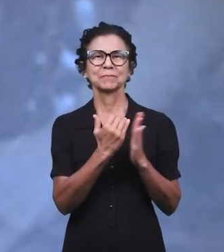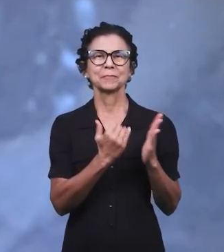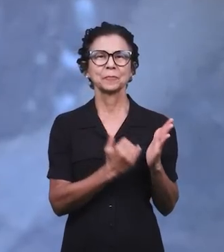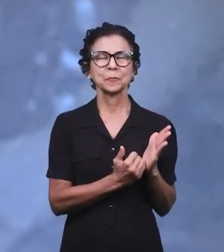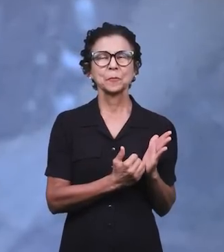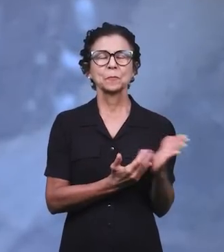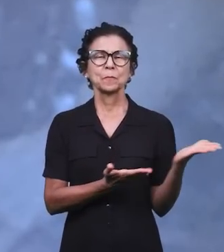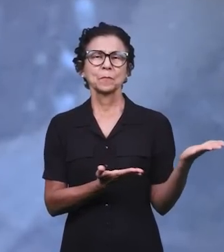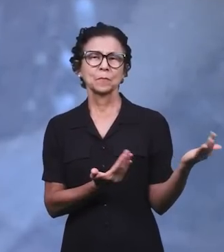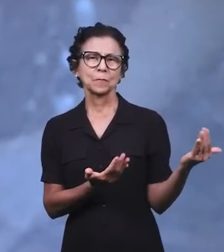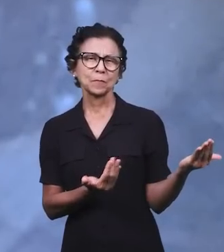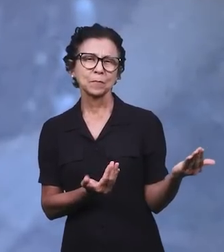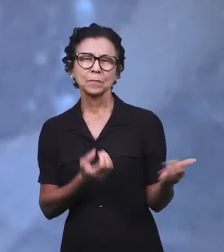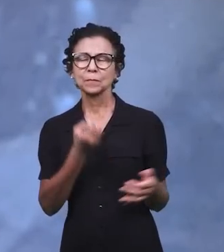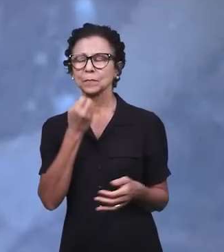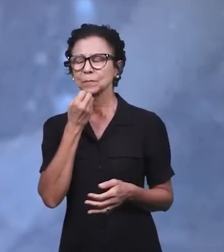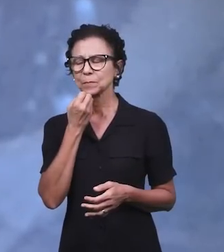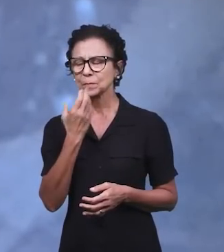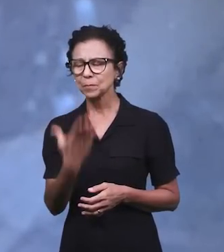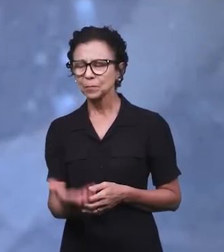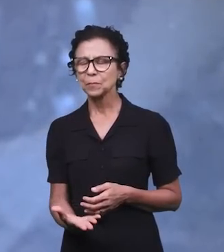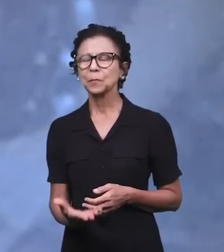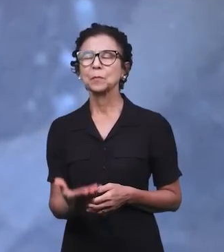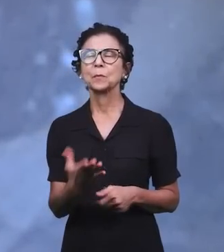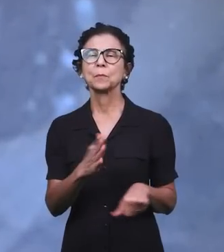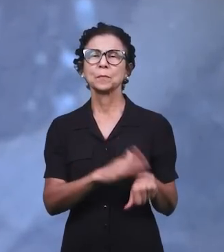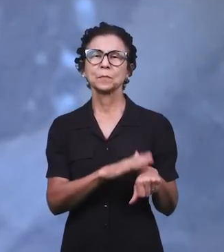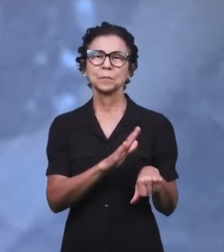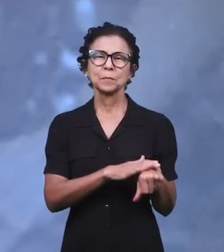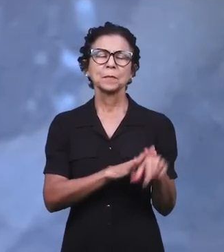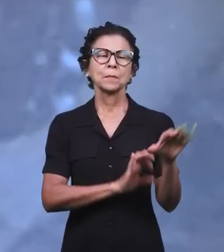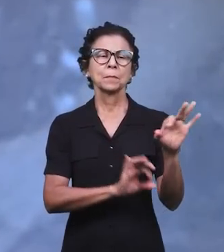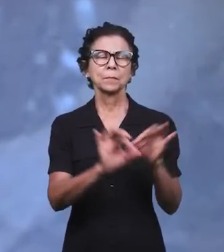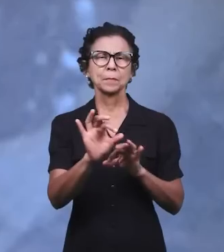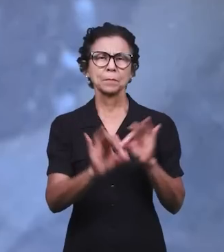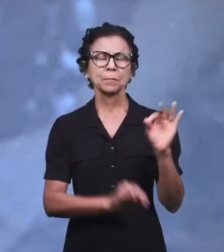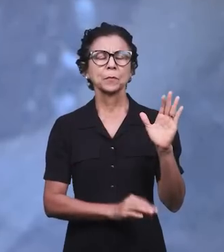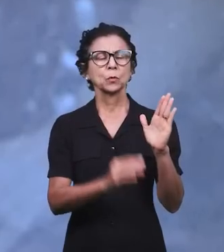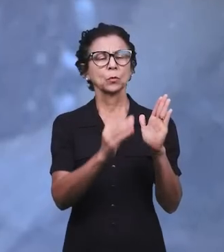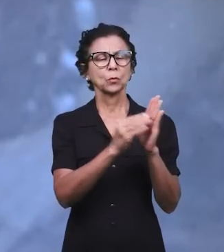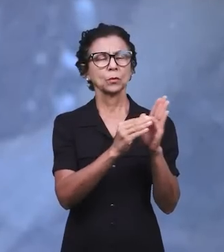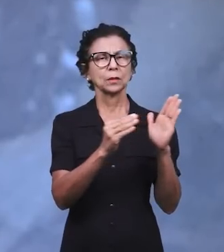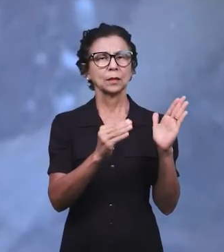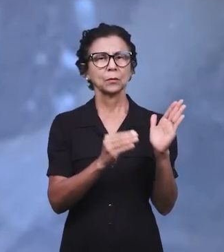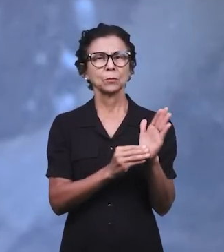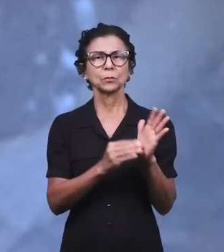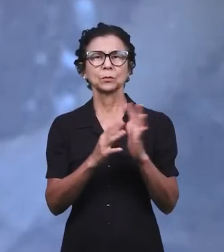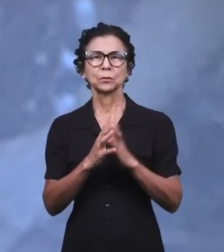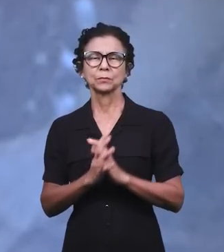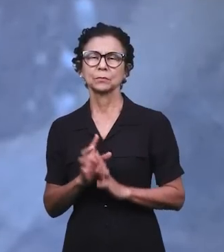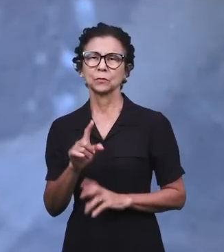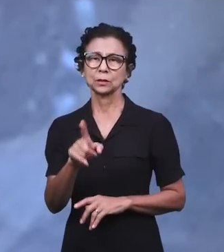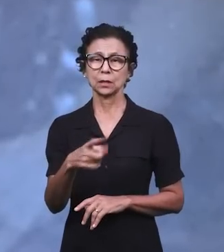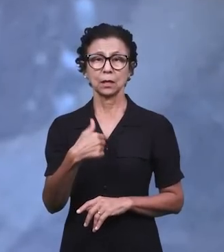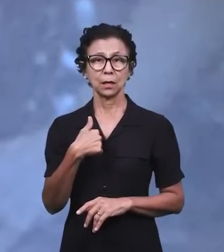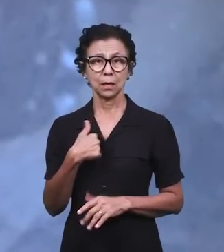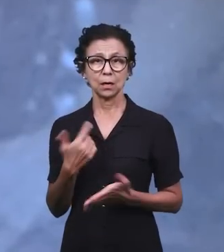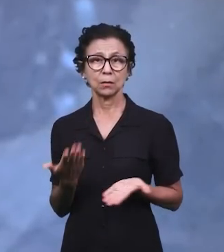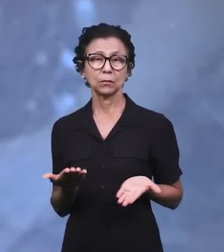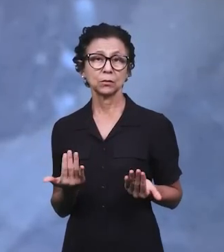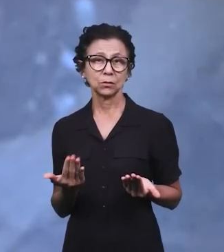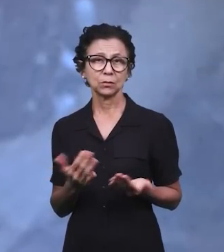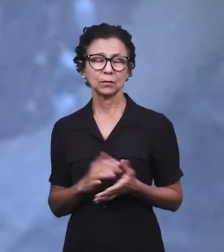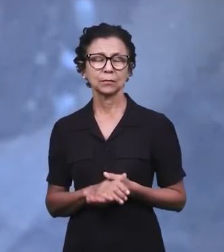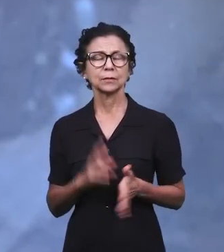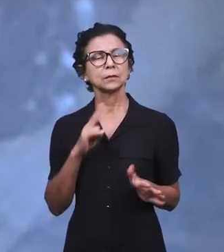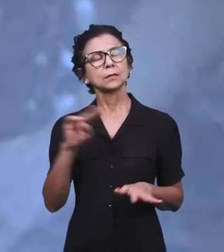um programa muito bom de fazer, é um programa de jovens, feito por jovens, para você, para mim. A gente terminou o programa